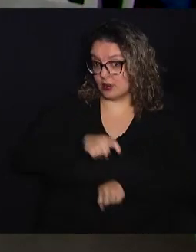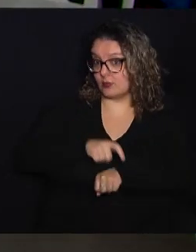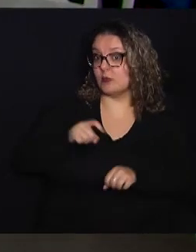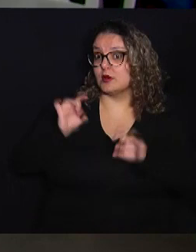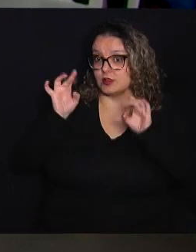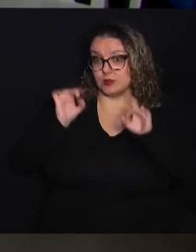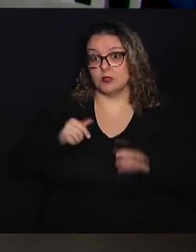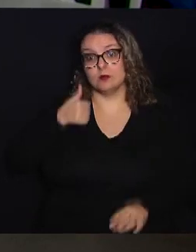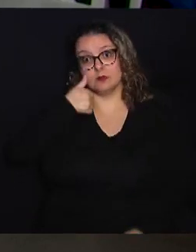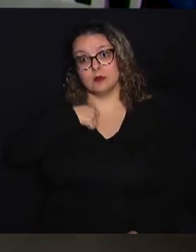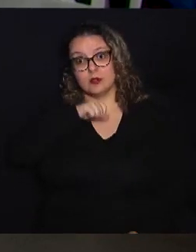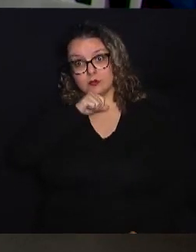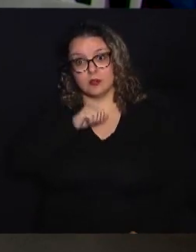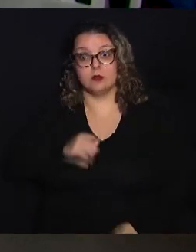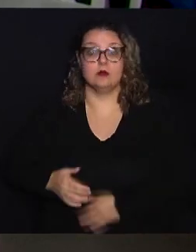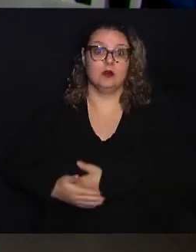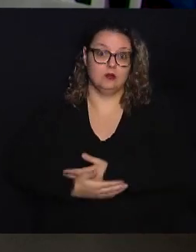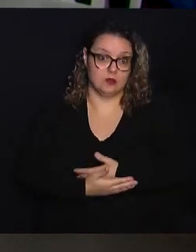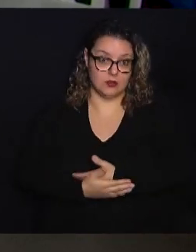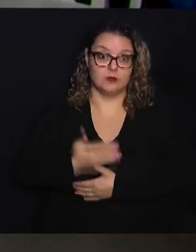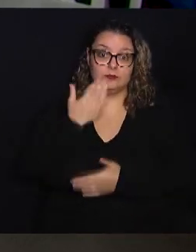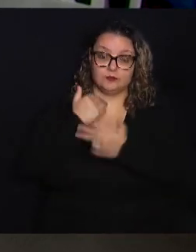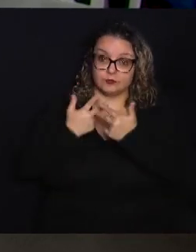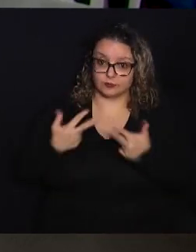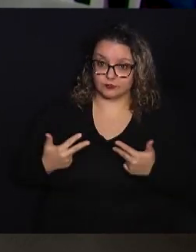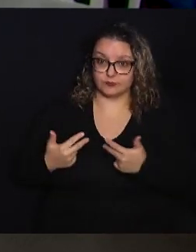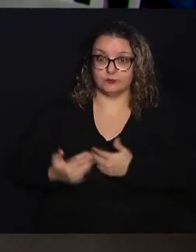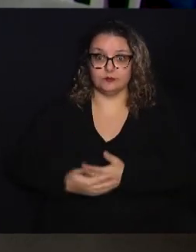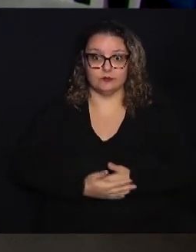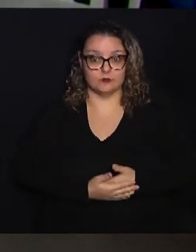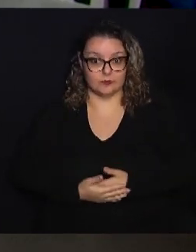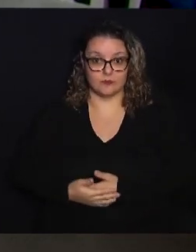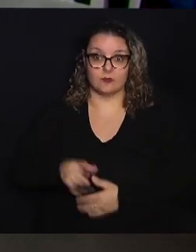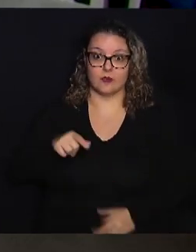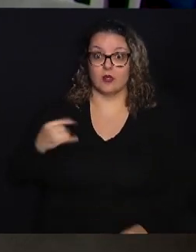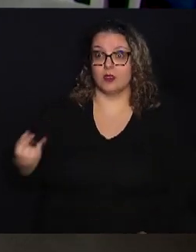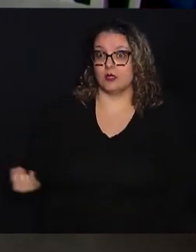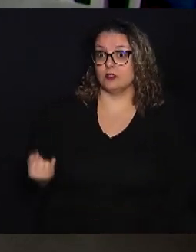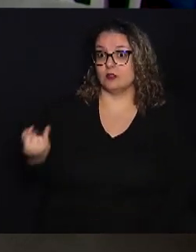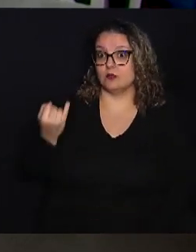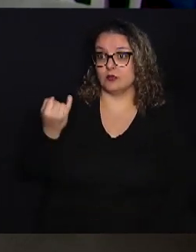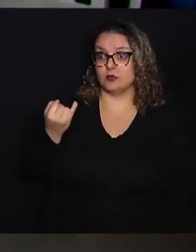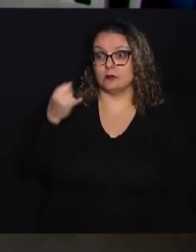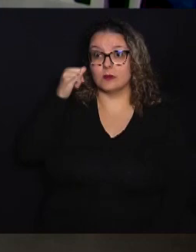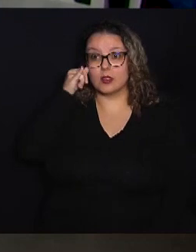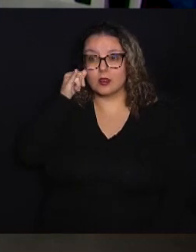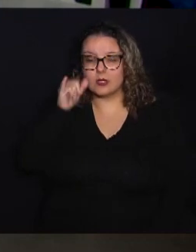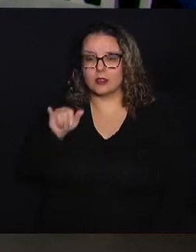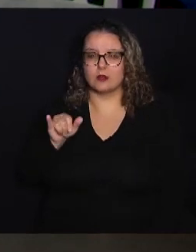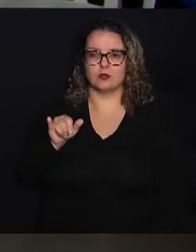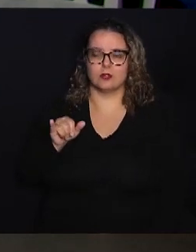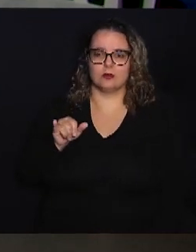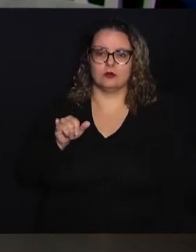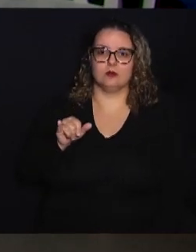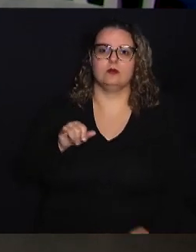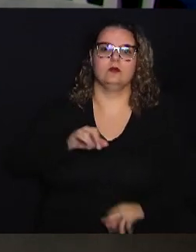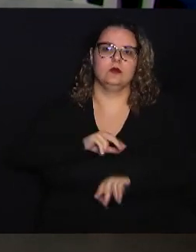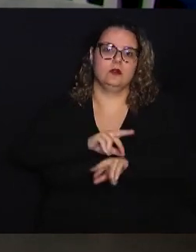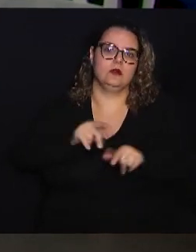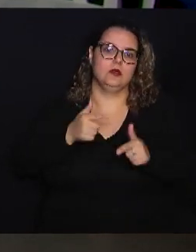momento especial pra mãe pro bebê é a alimentação do do bebê mas ela é fundamental para que evitemos